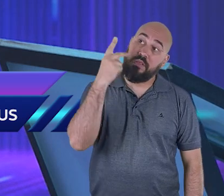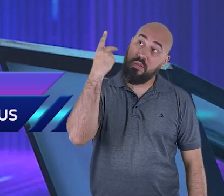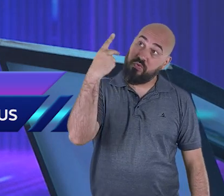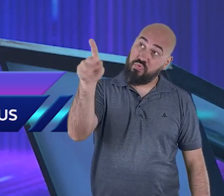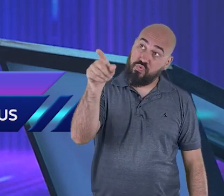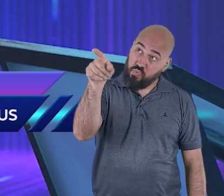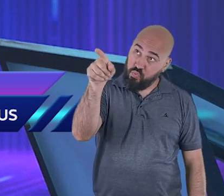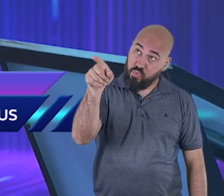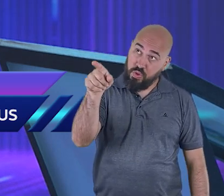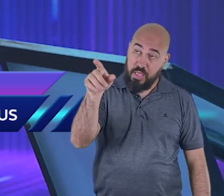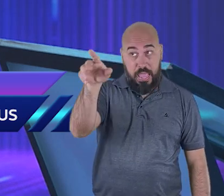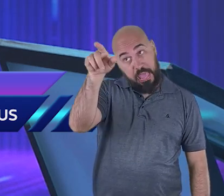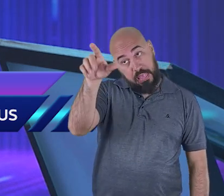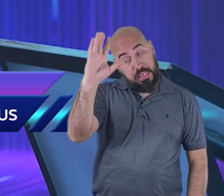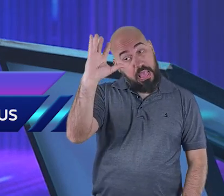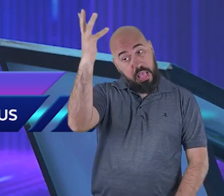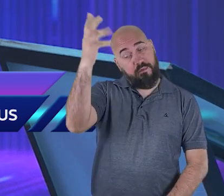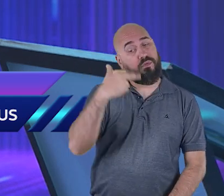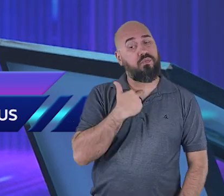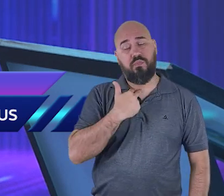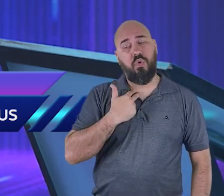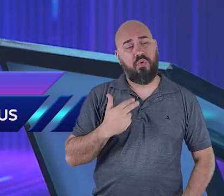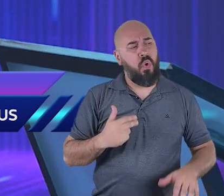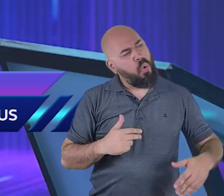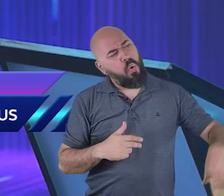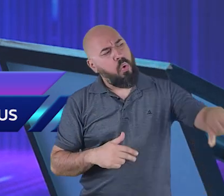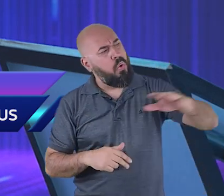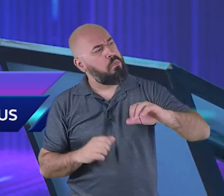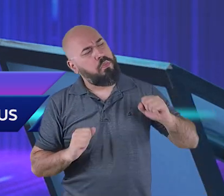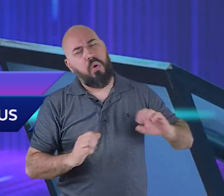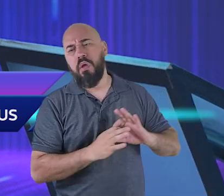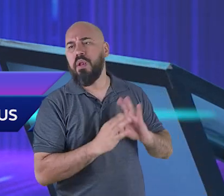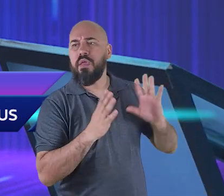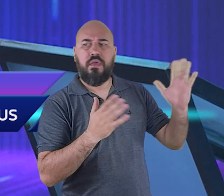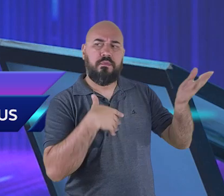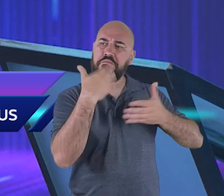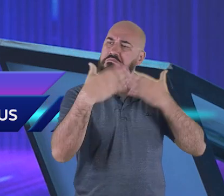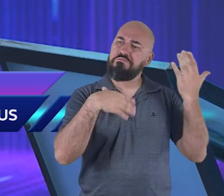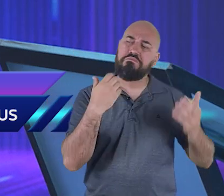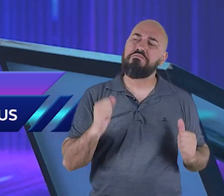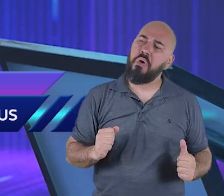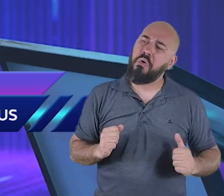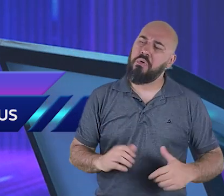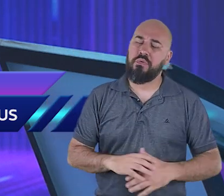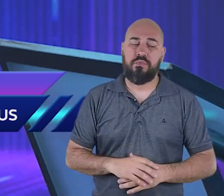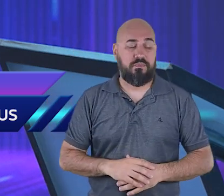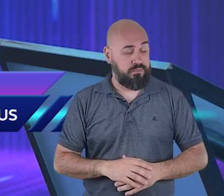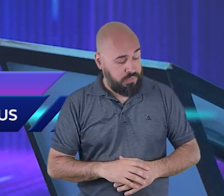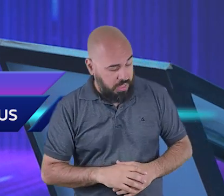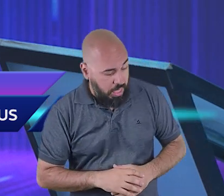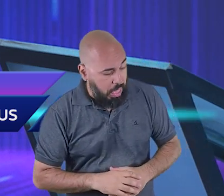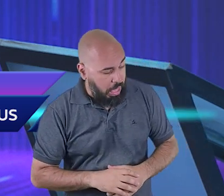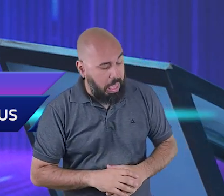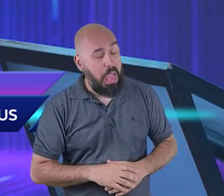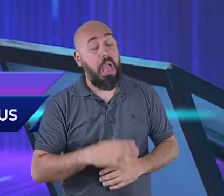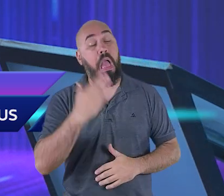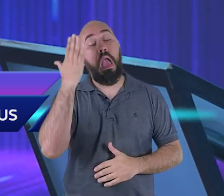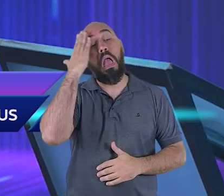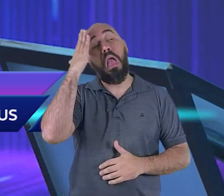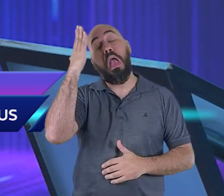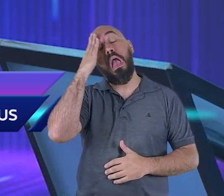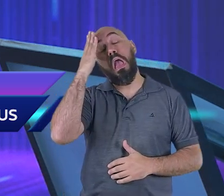sua árvore, da que você está, das outras podemos comer de todas. E Satanás fala assim: Deus sabe que no dia em que vocês comerem desse fruto